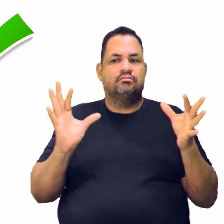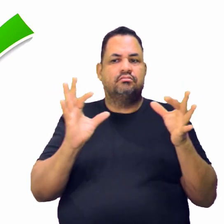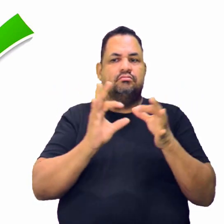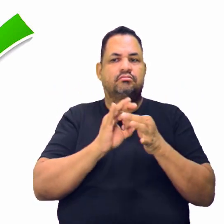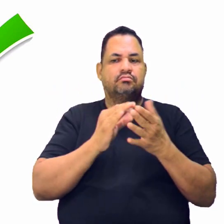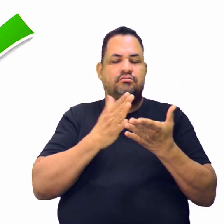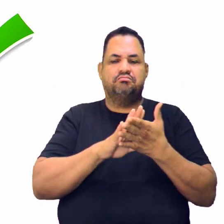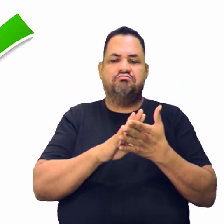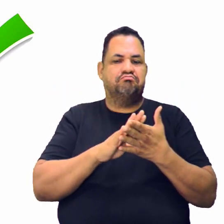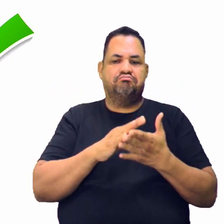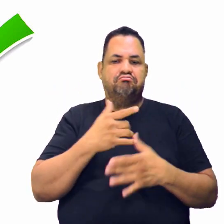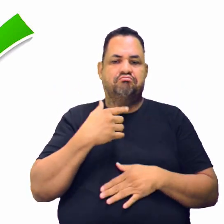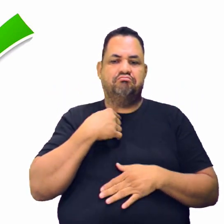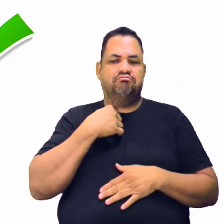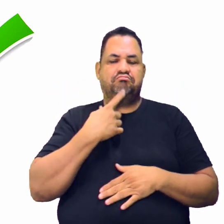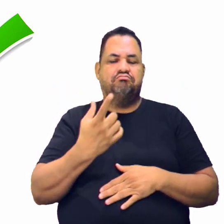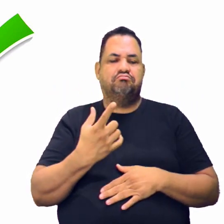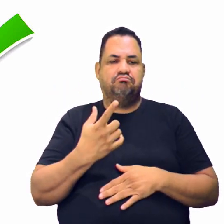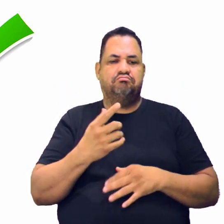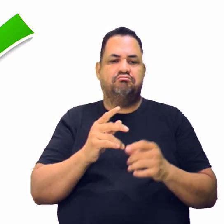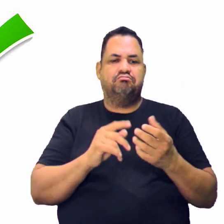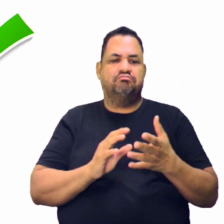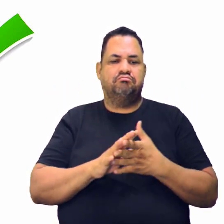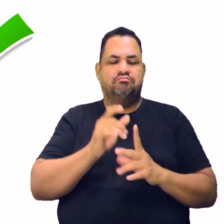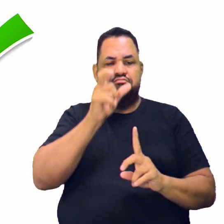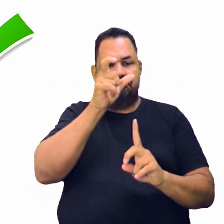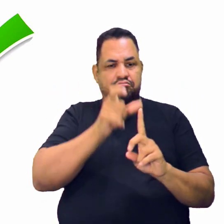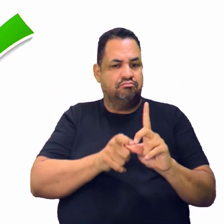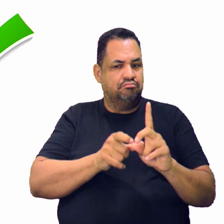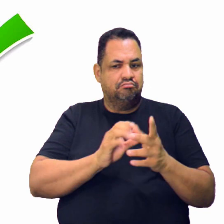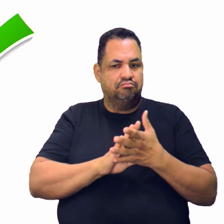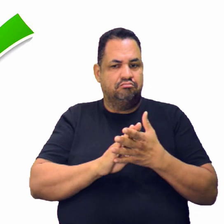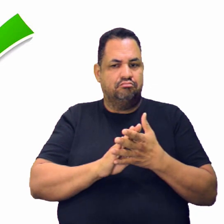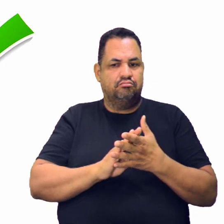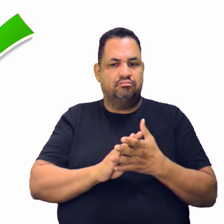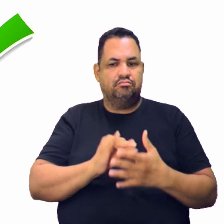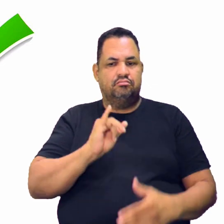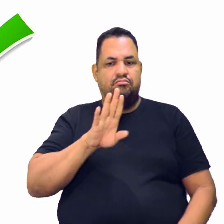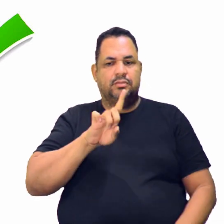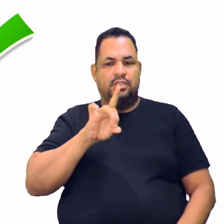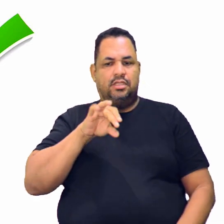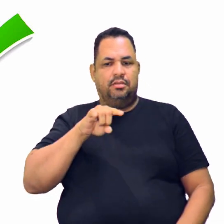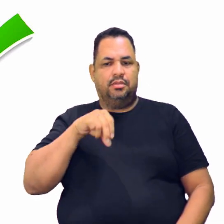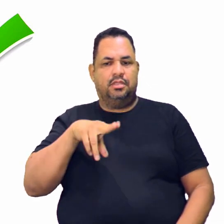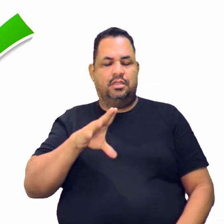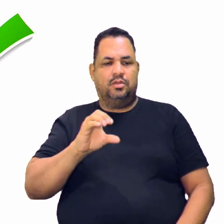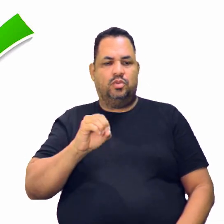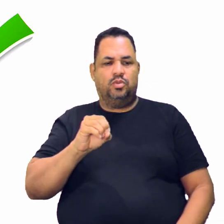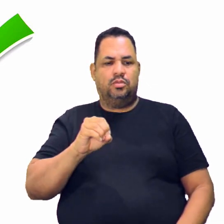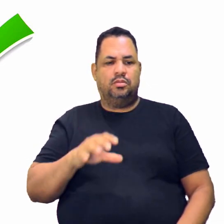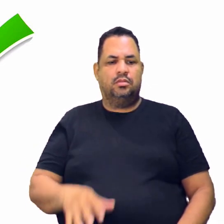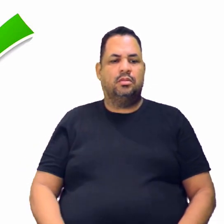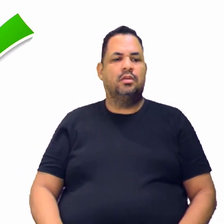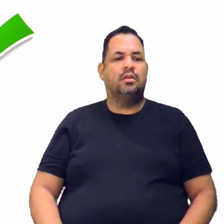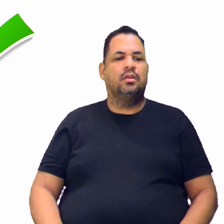a nada, tá certo? Então, sujeito indeterminado. Ó, e aqui, ó,